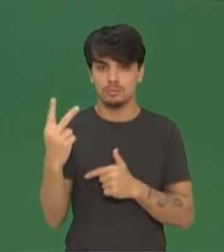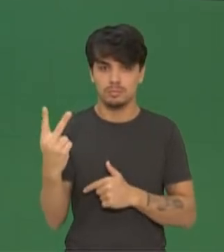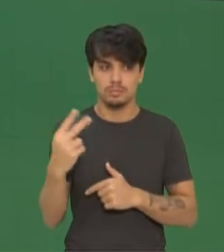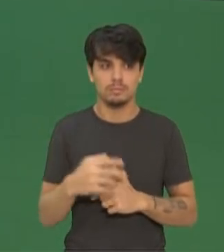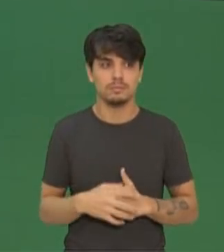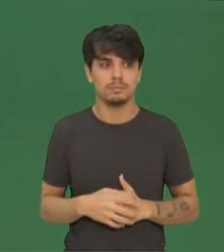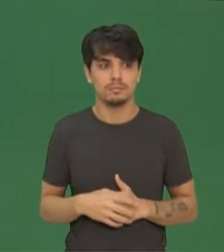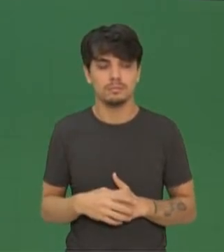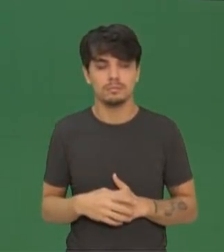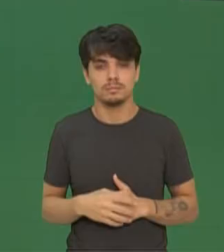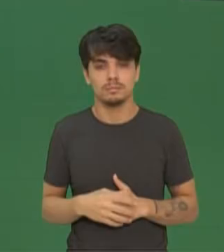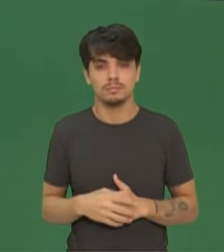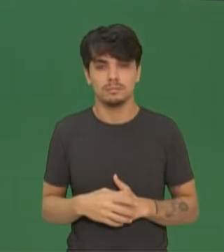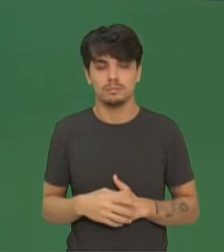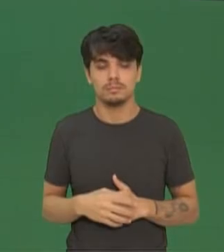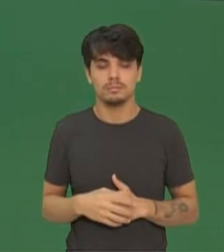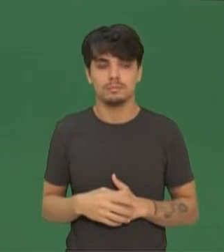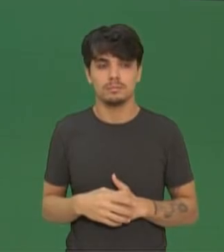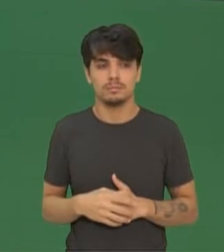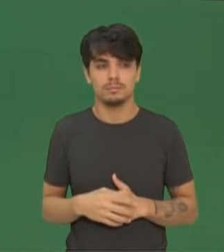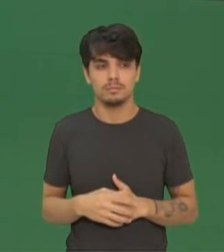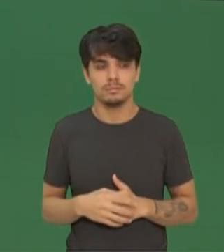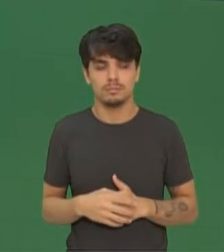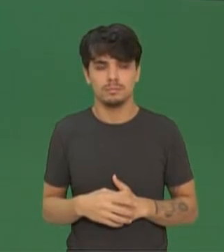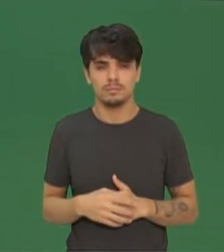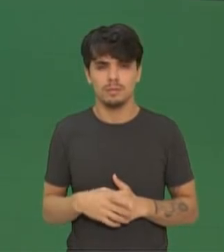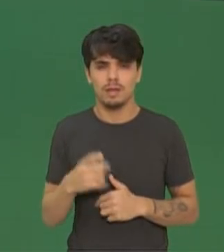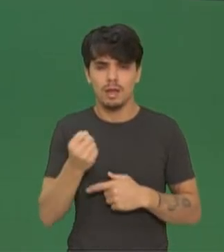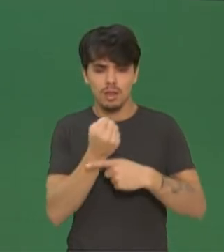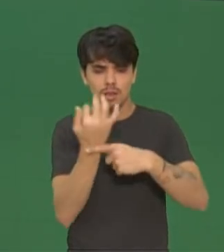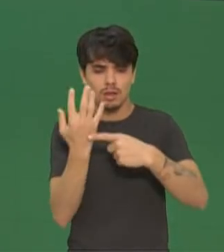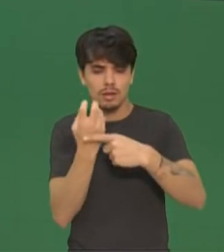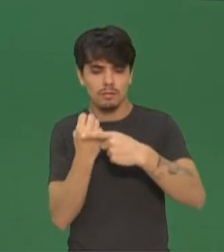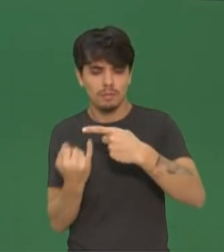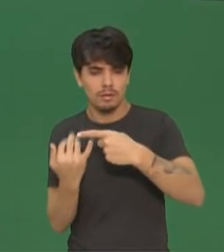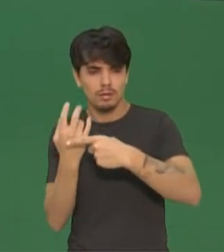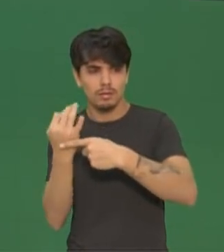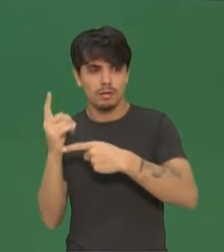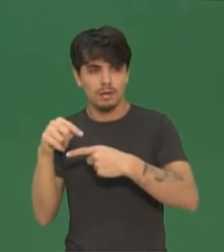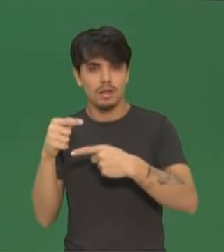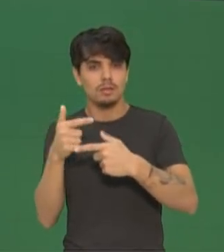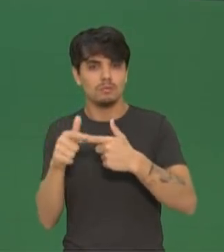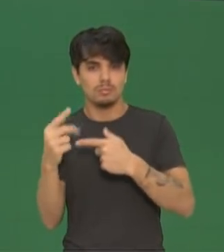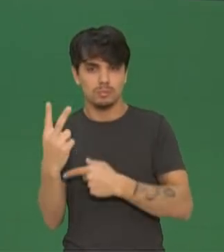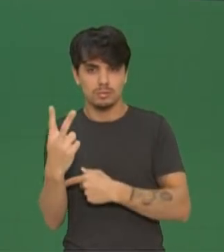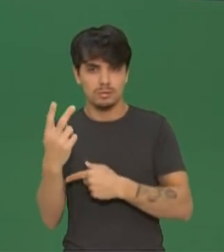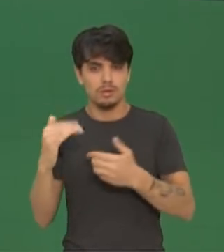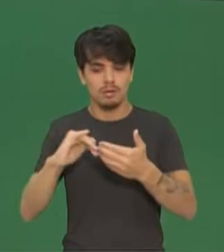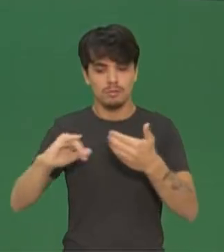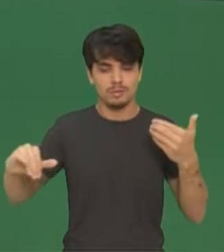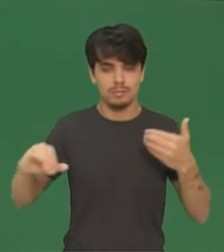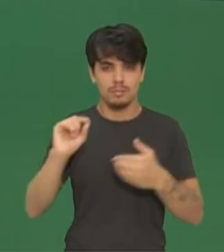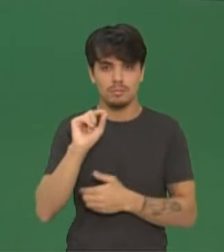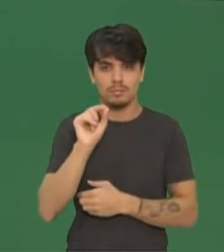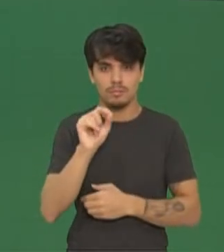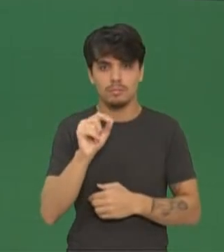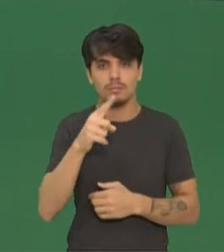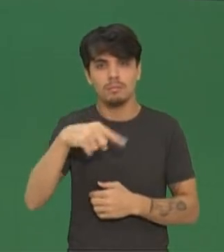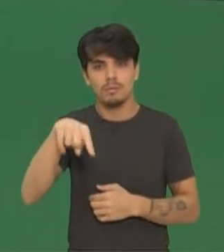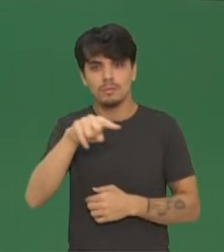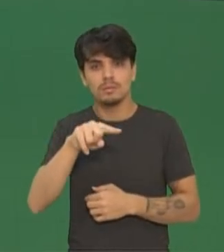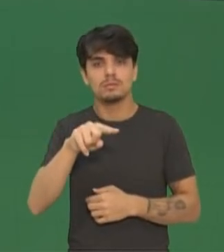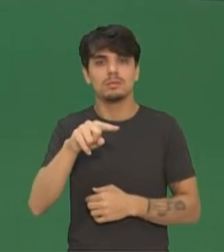2. É como se as duas frações aqui fossem divididas por 2. Eu vou até separar aqui para